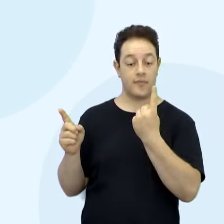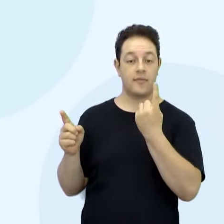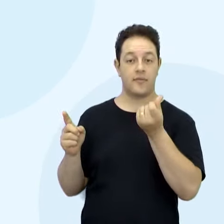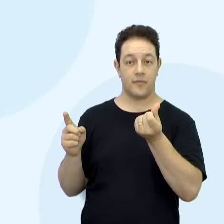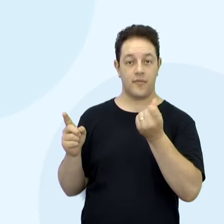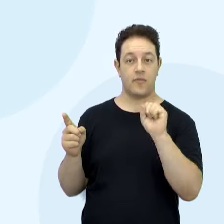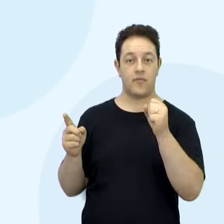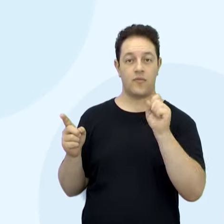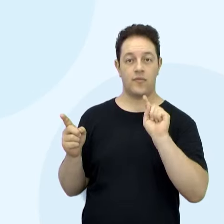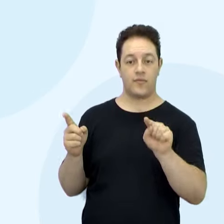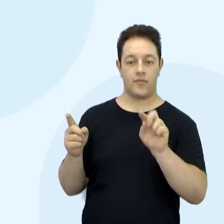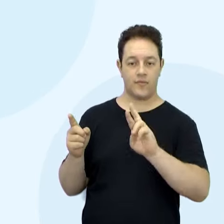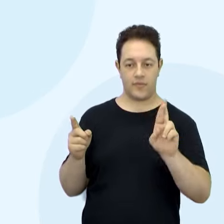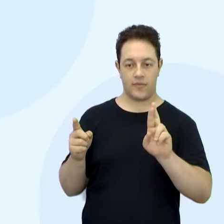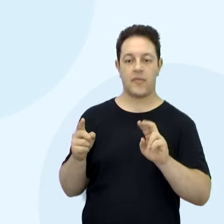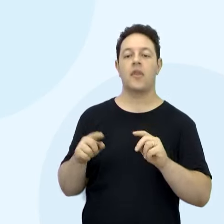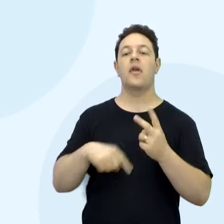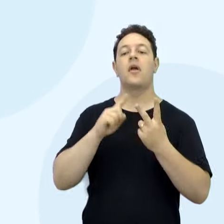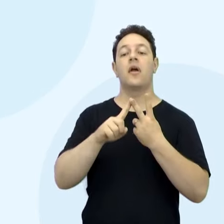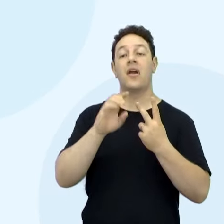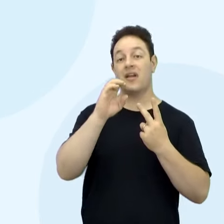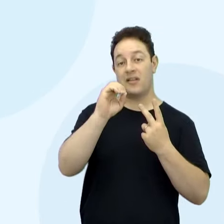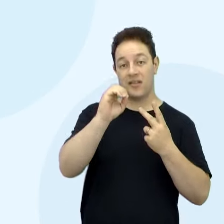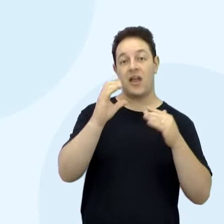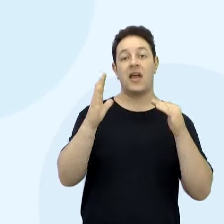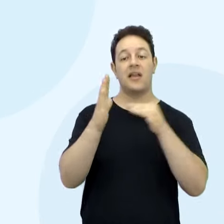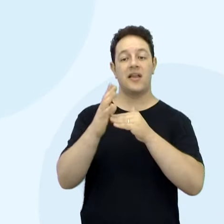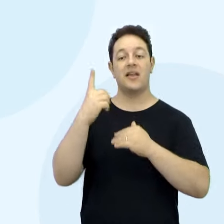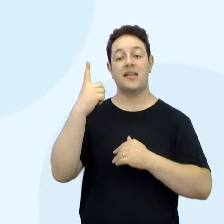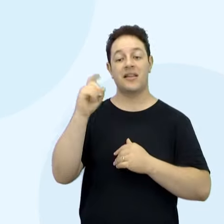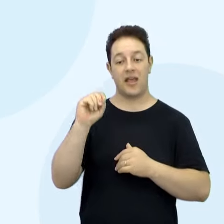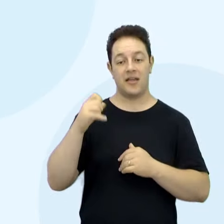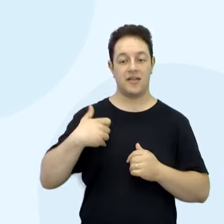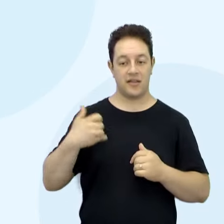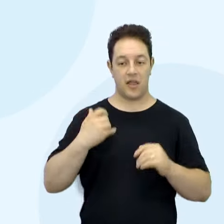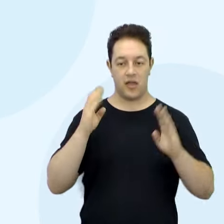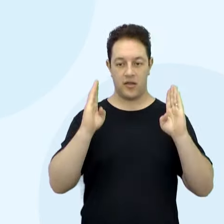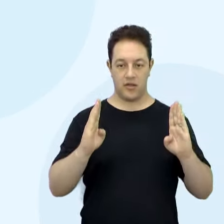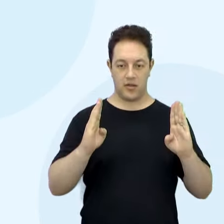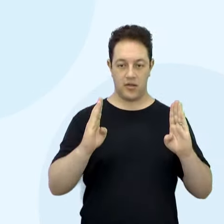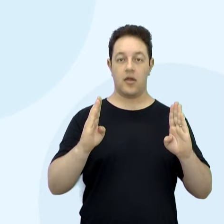R$ 168.000. Do zero aos 10 anos de idade, tudo,